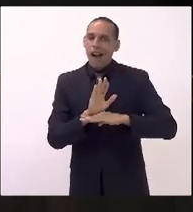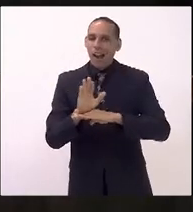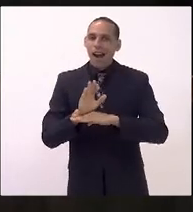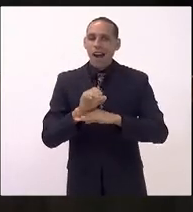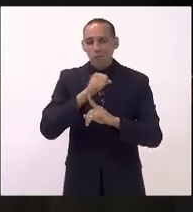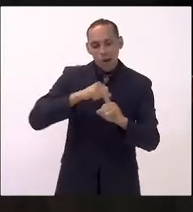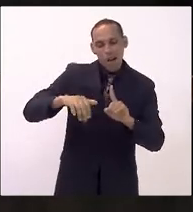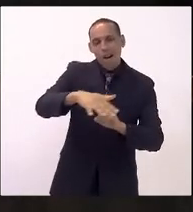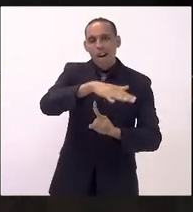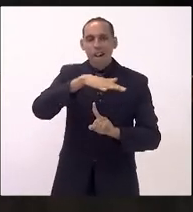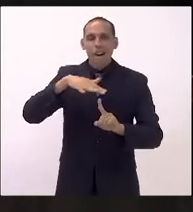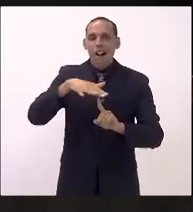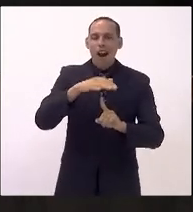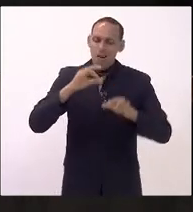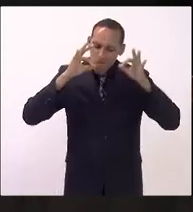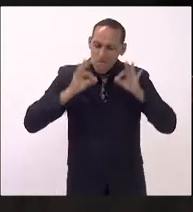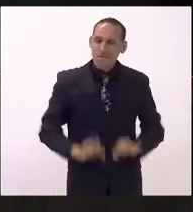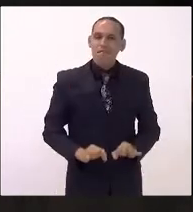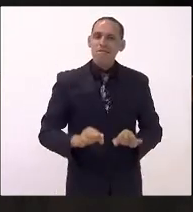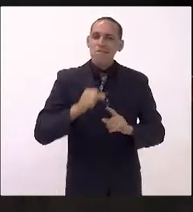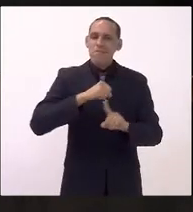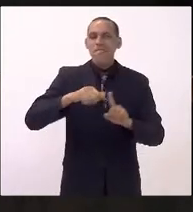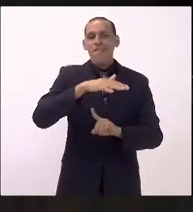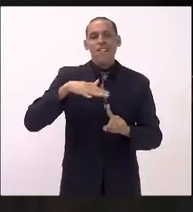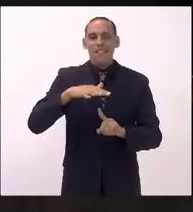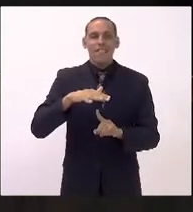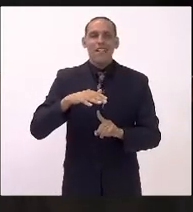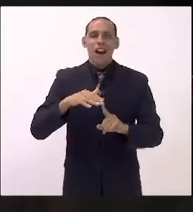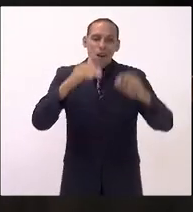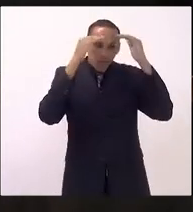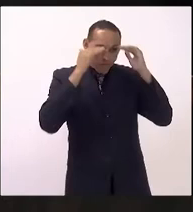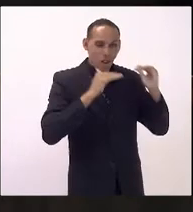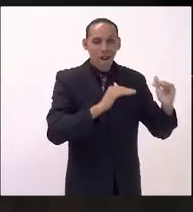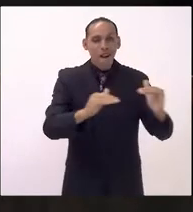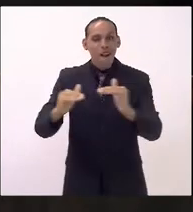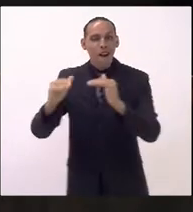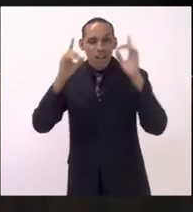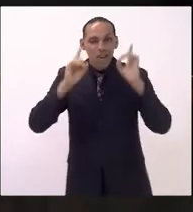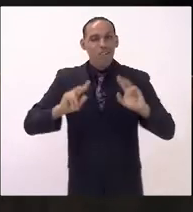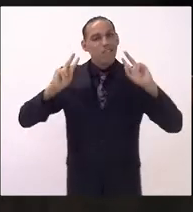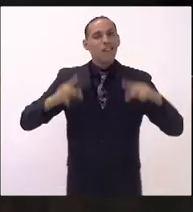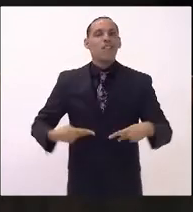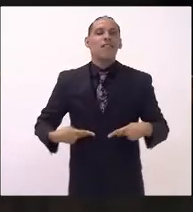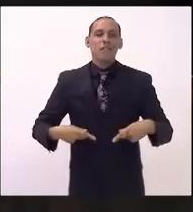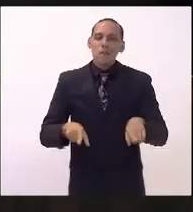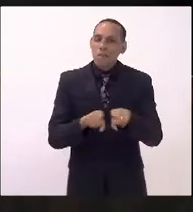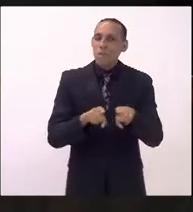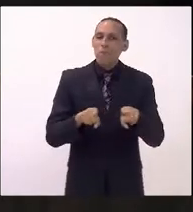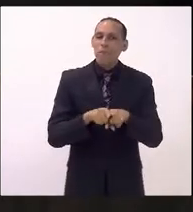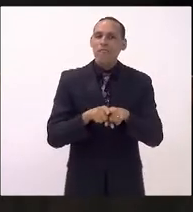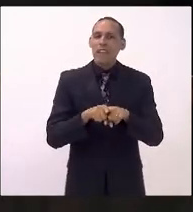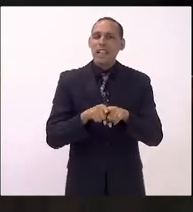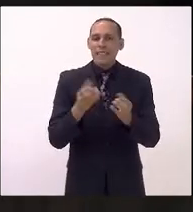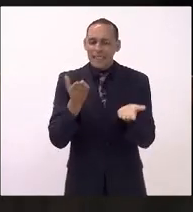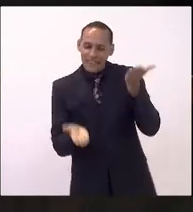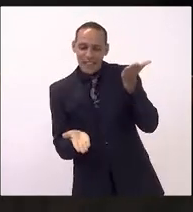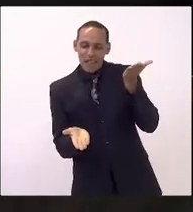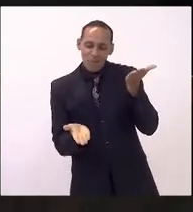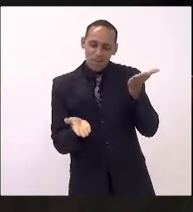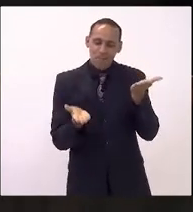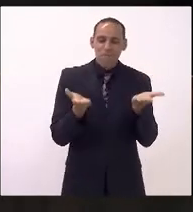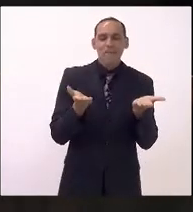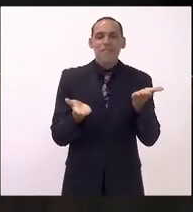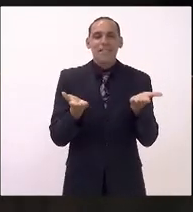uma sociedade com justiça social, de respeito aos direitos humanos e menos desigual.